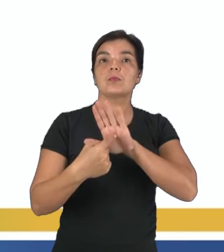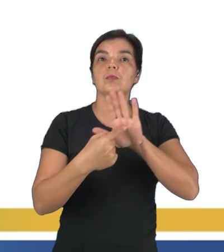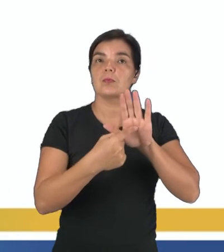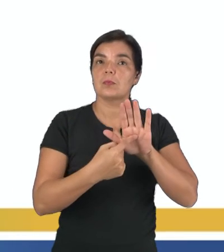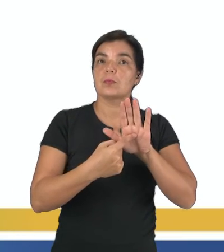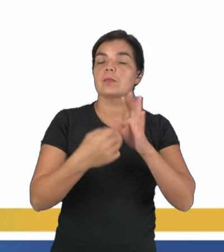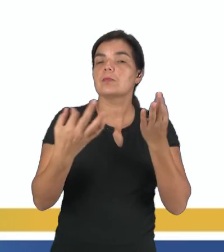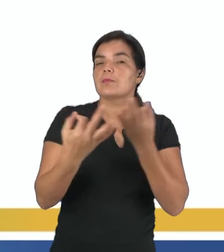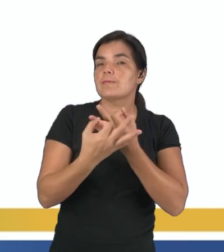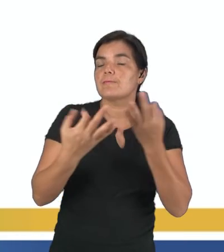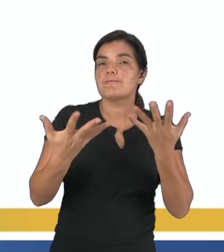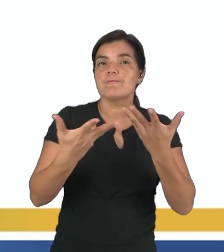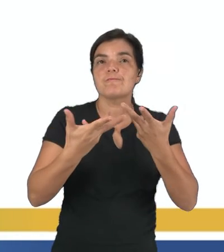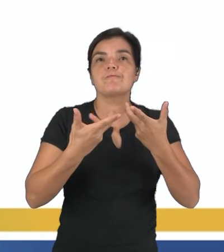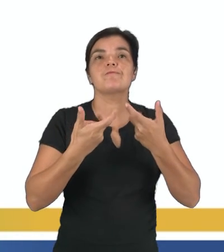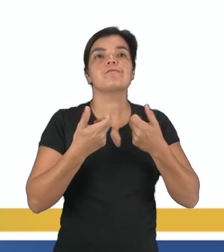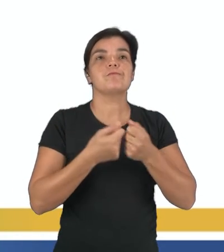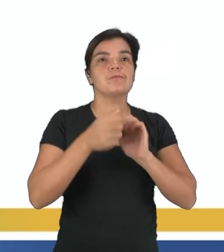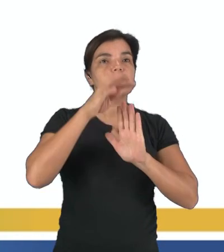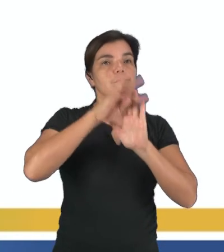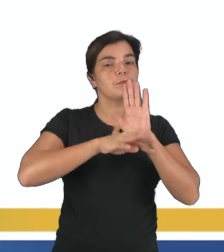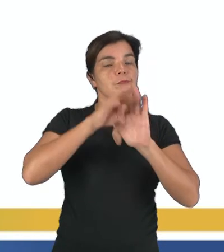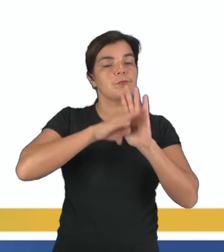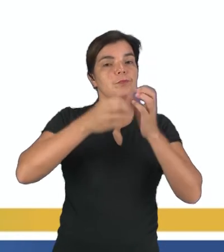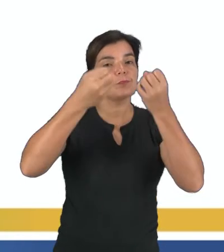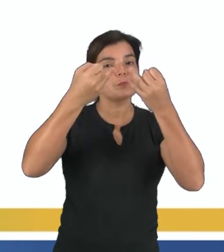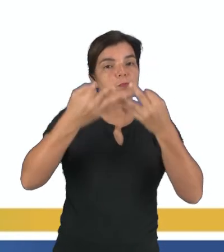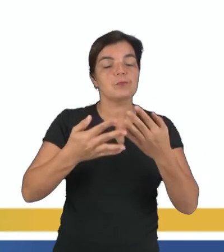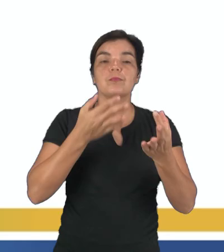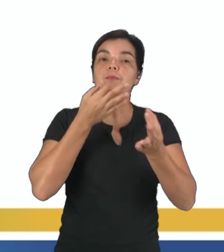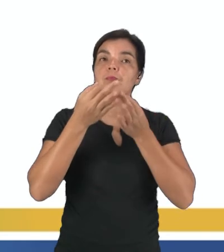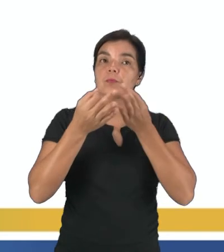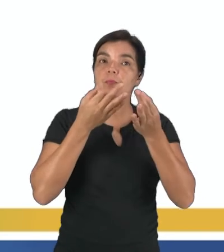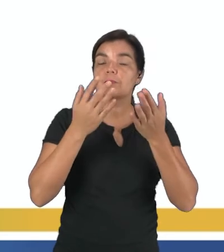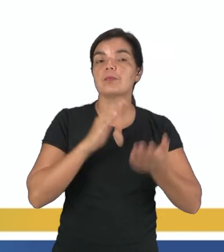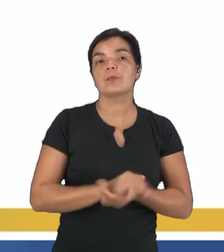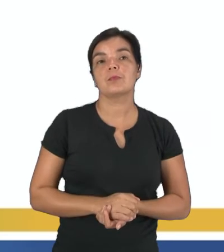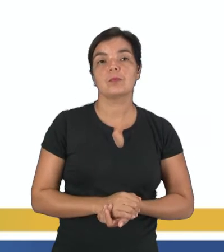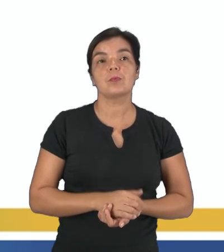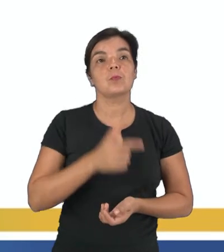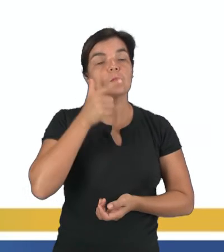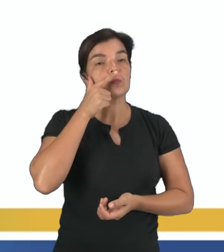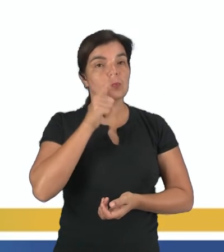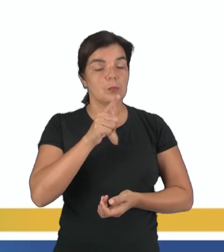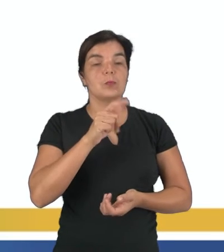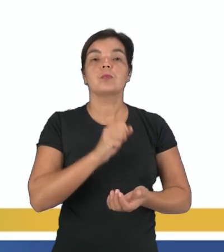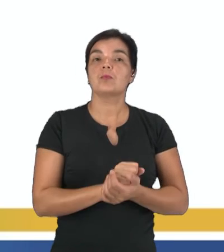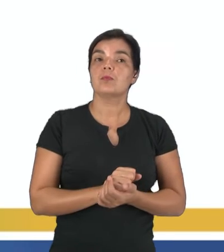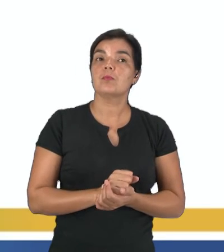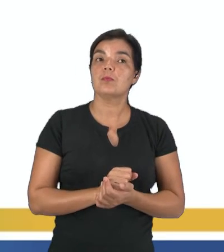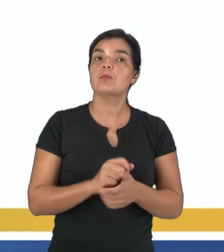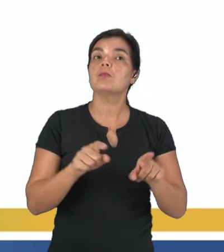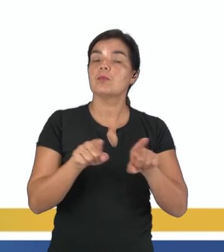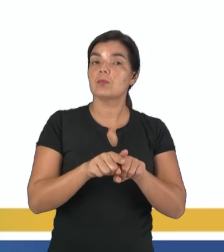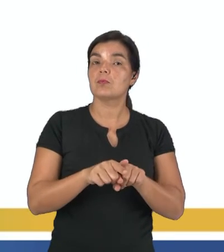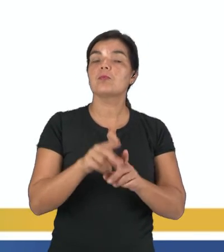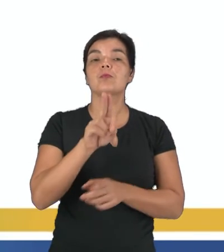apresentar excelente domínio do texto dissertativo argumentativo. Então, para que eu ganhe nota alta nessa competência